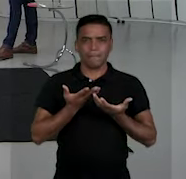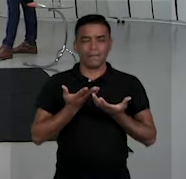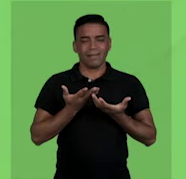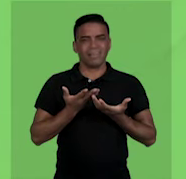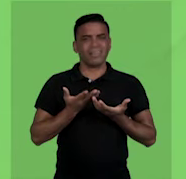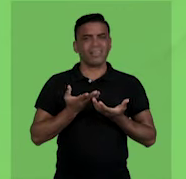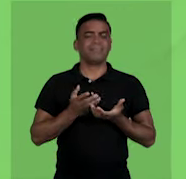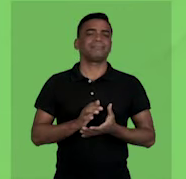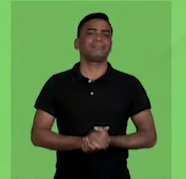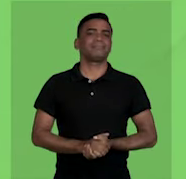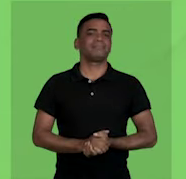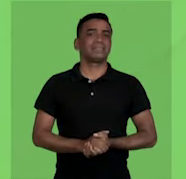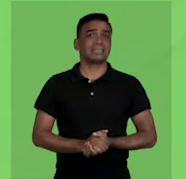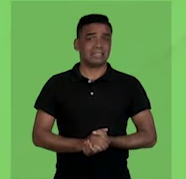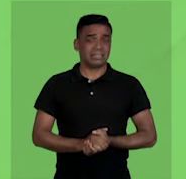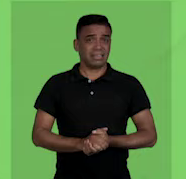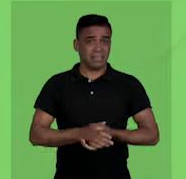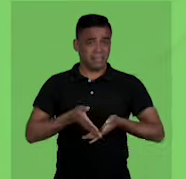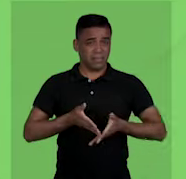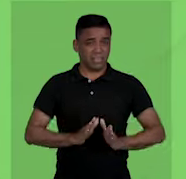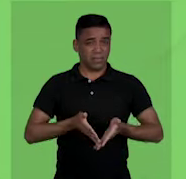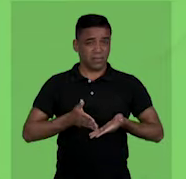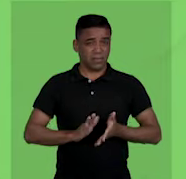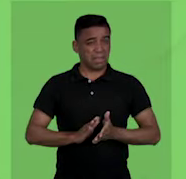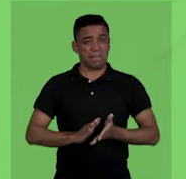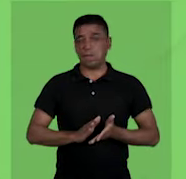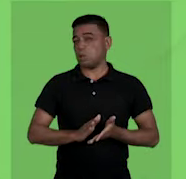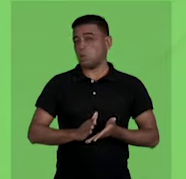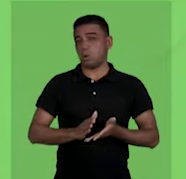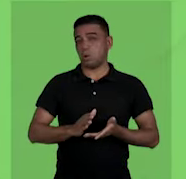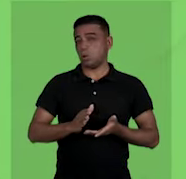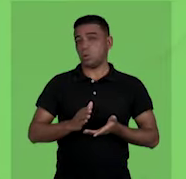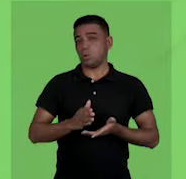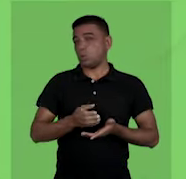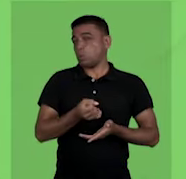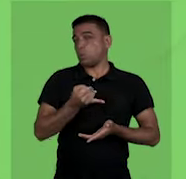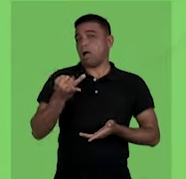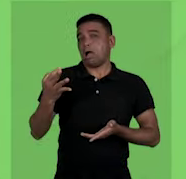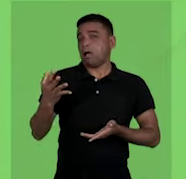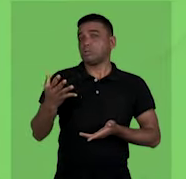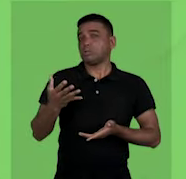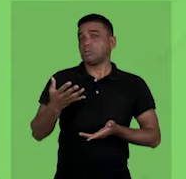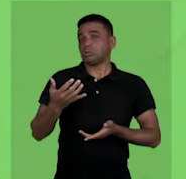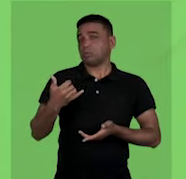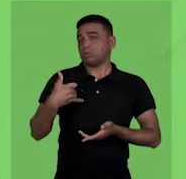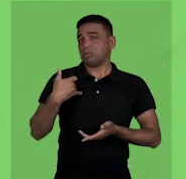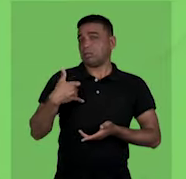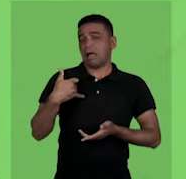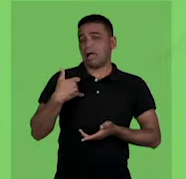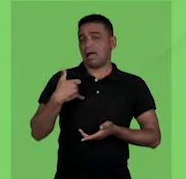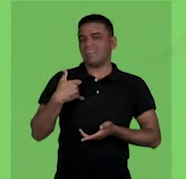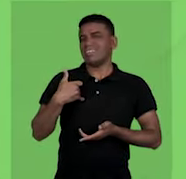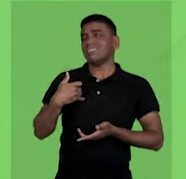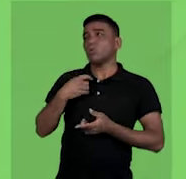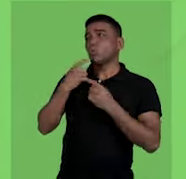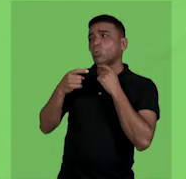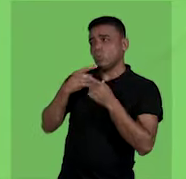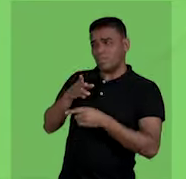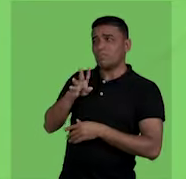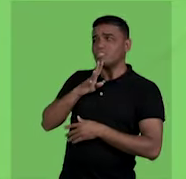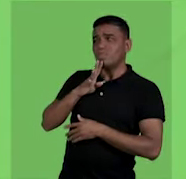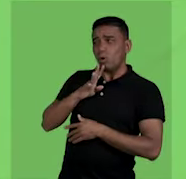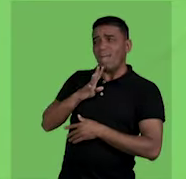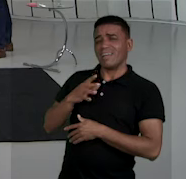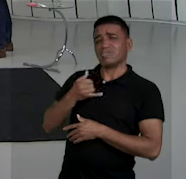é possível ter filhos até quantos anos? Essa eu acredito que seja uma dúvida super recorrente, que você deve escutar muito